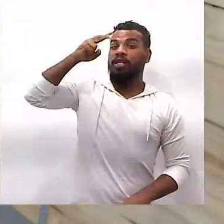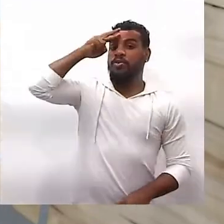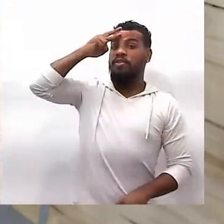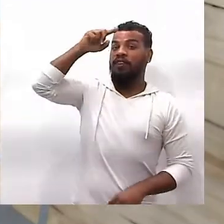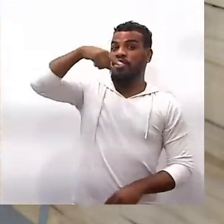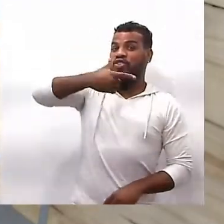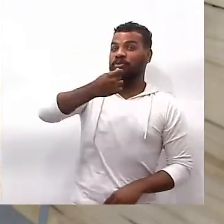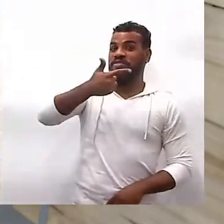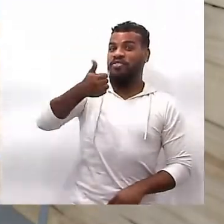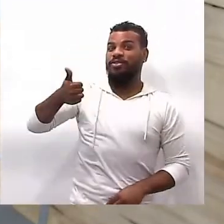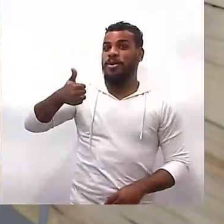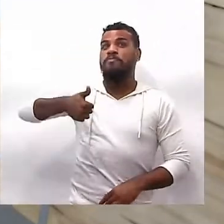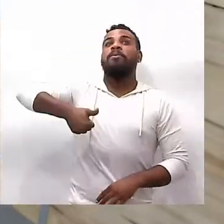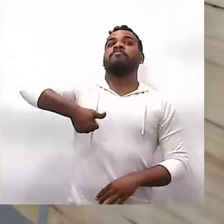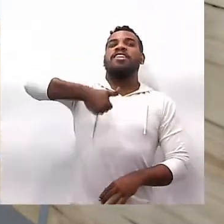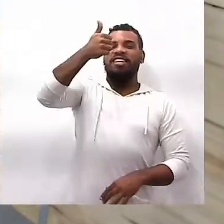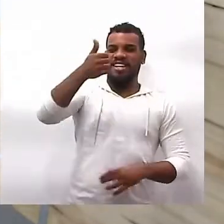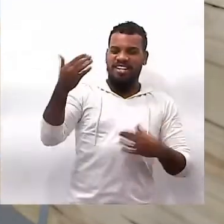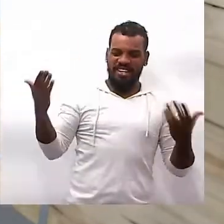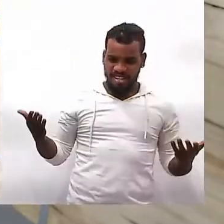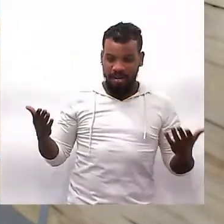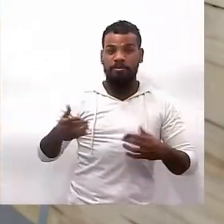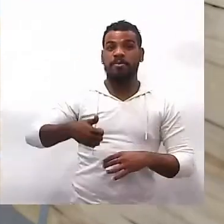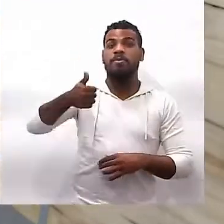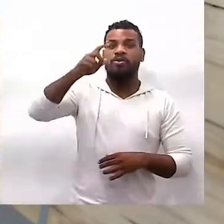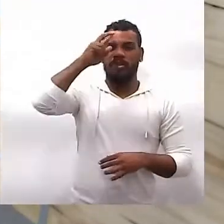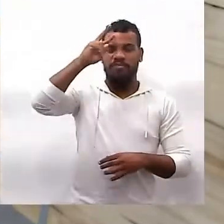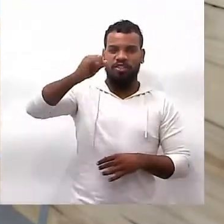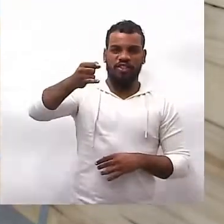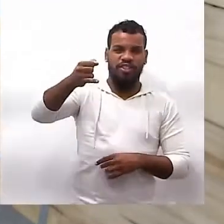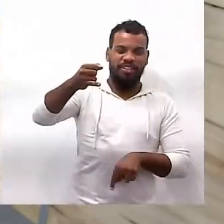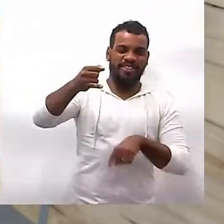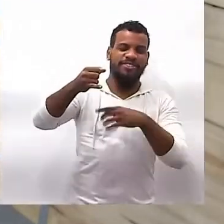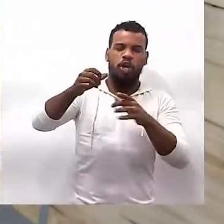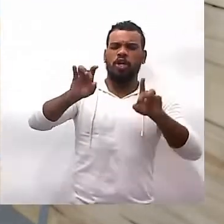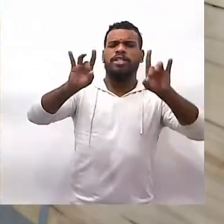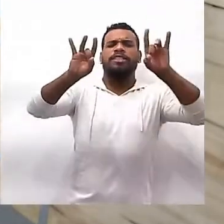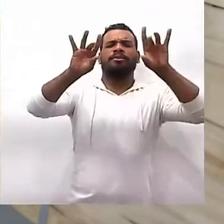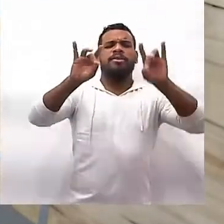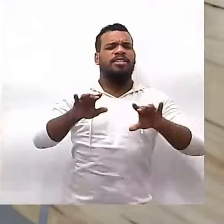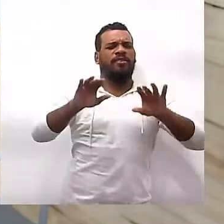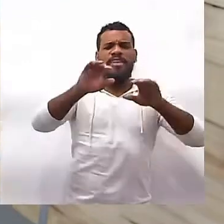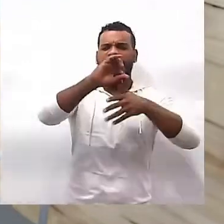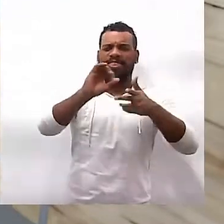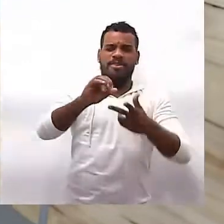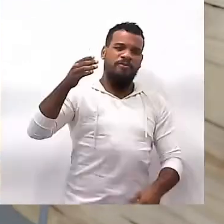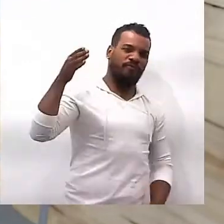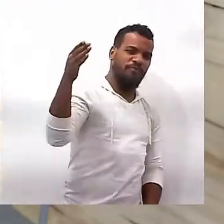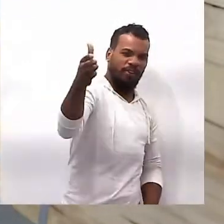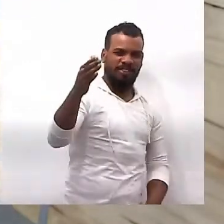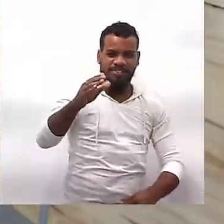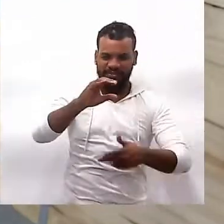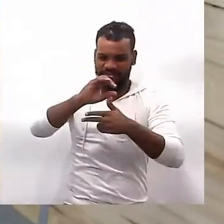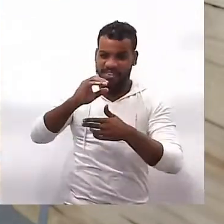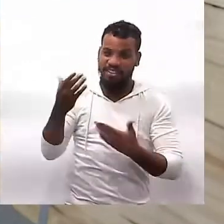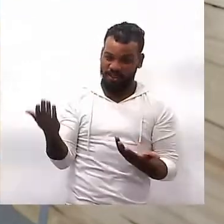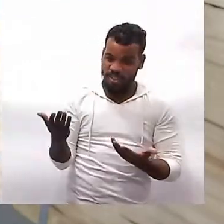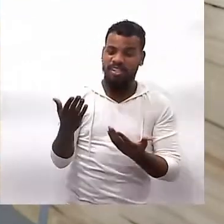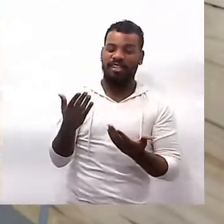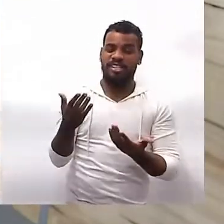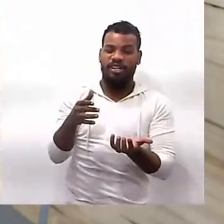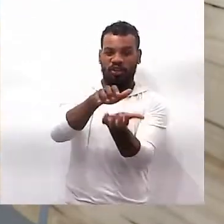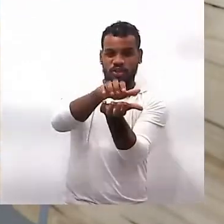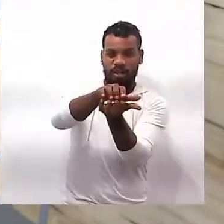de 2021, né? Primeira segunda-feira aí de janeiro. Um especial do Enem para vocês aqui no EducaPE. A gente sabe que a gente está numa maratona